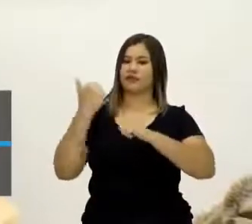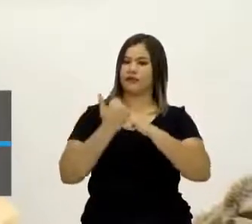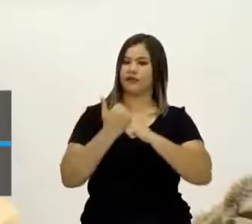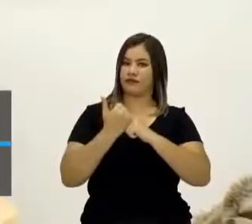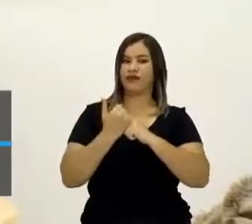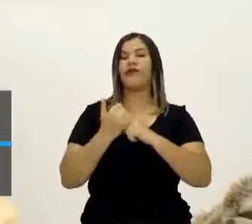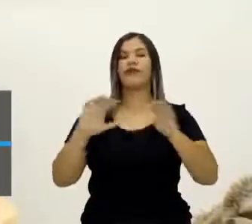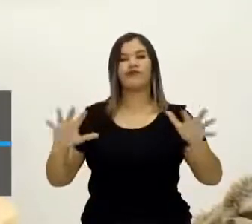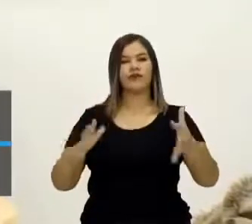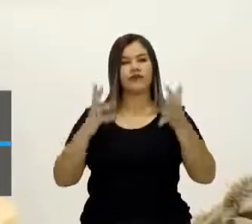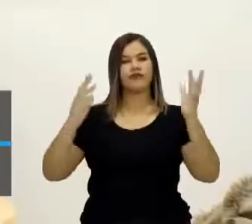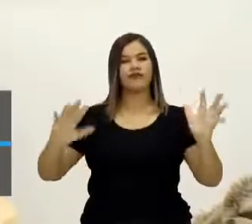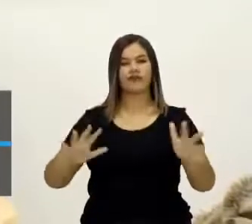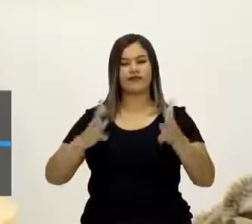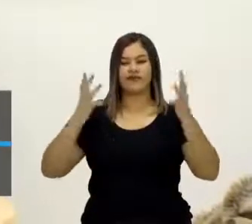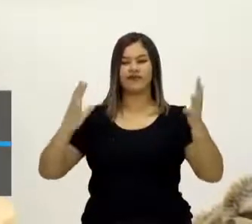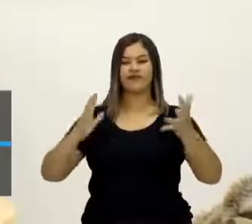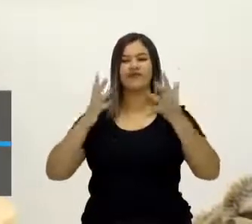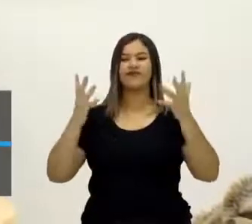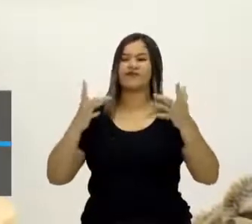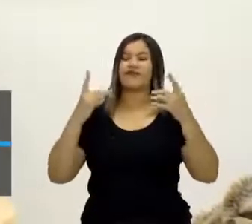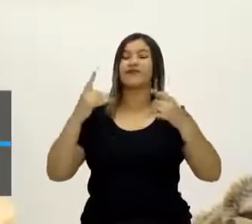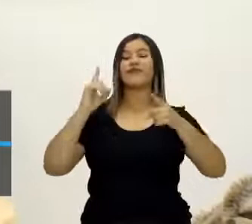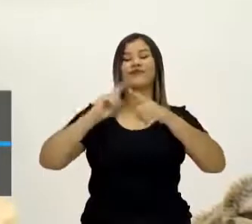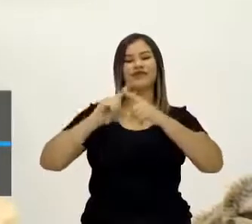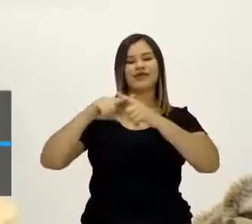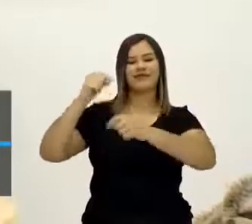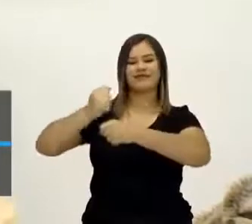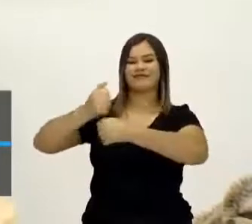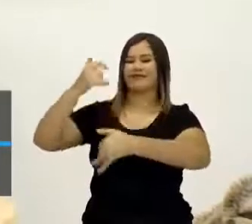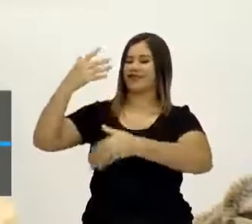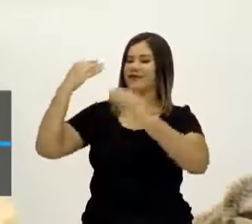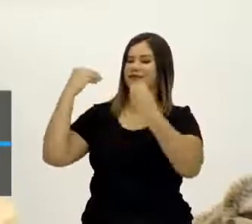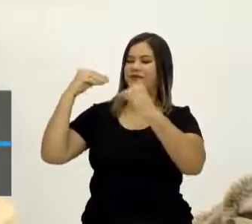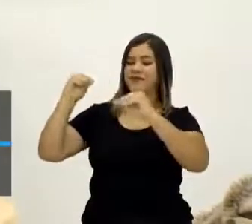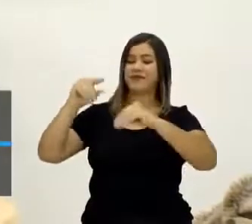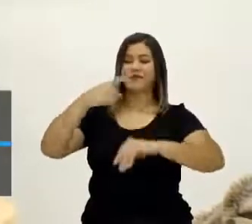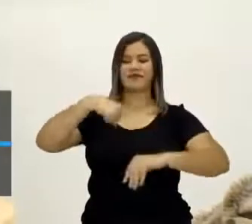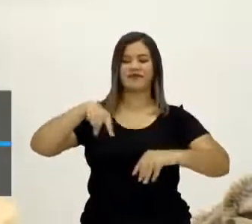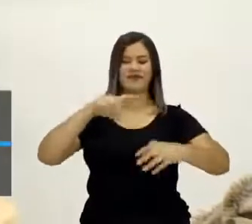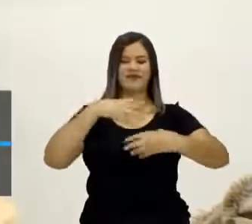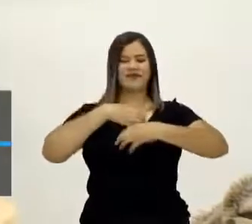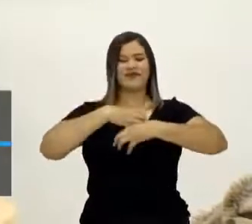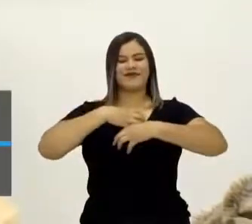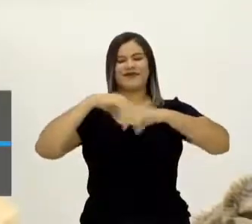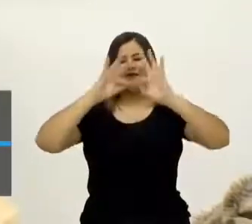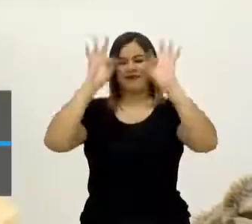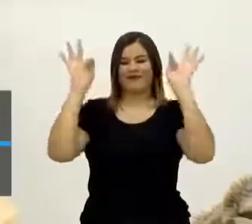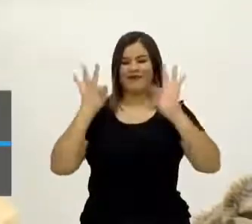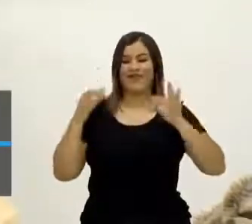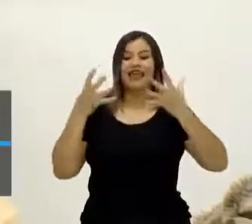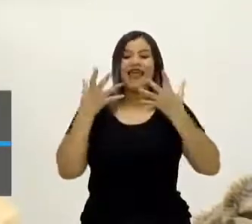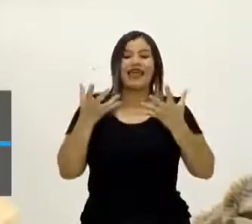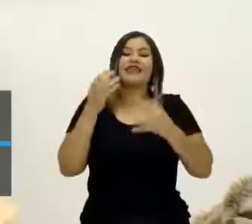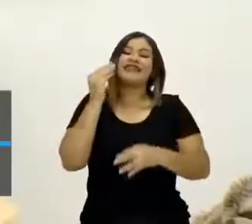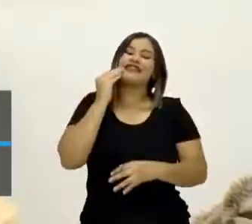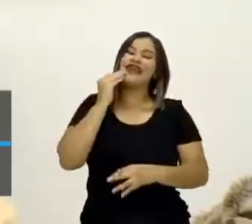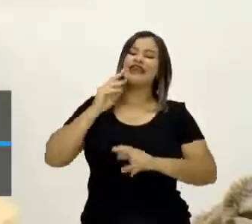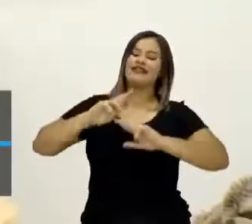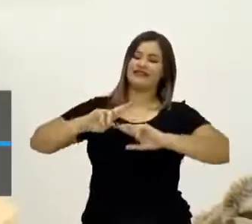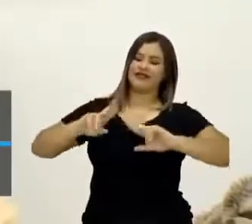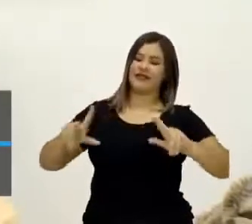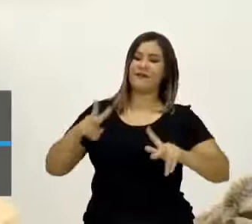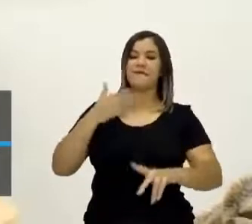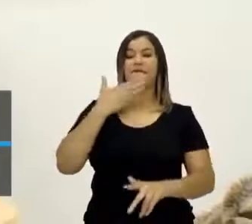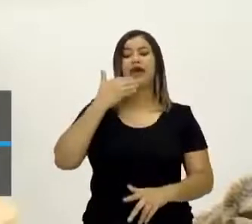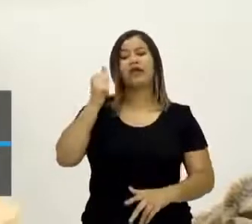palavras de incentivo para nós, porque cada vez que vocês colocam isso, a gente tem vontade de fazer cada vez diferente, cada vez melhor. Claro que nem